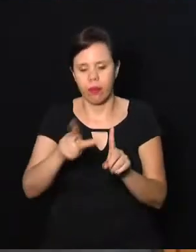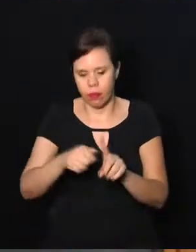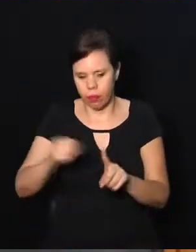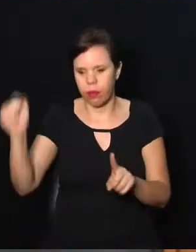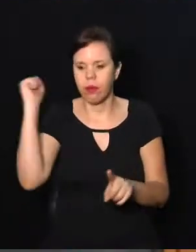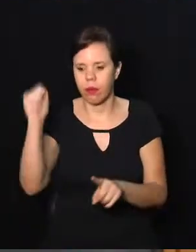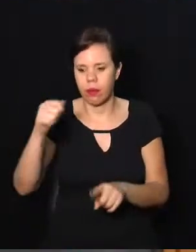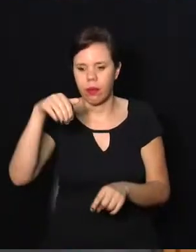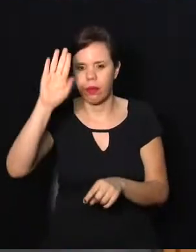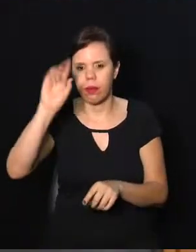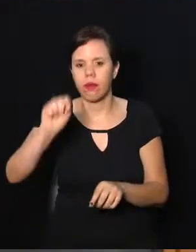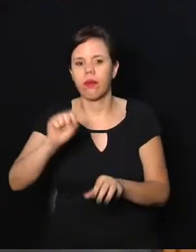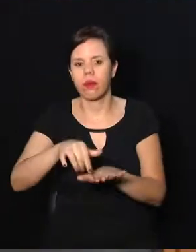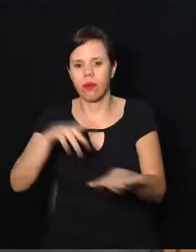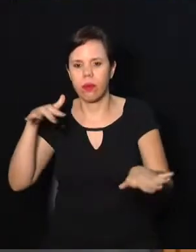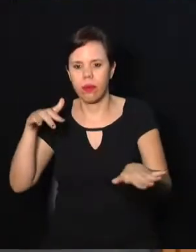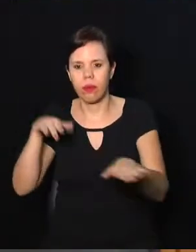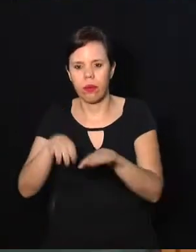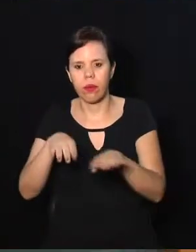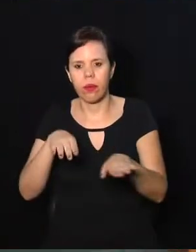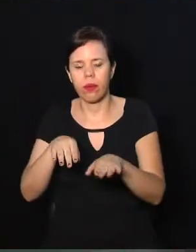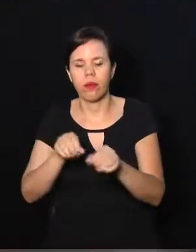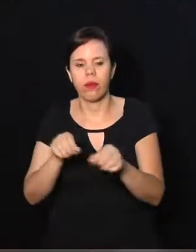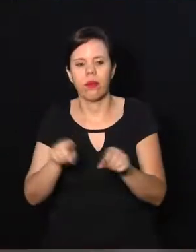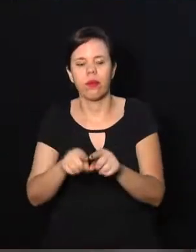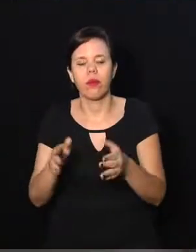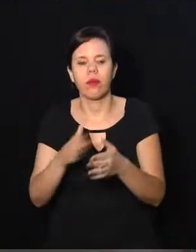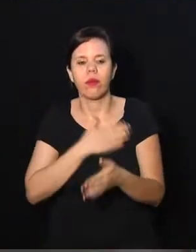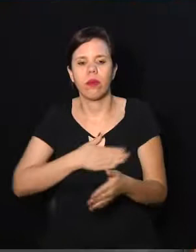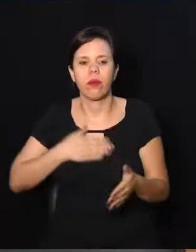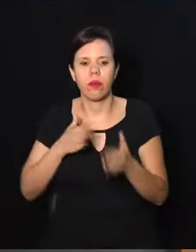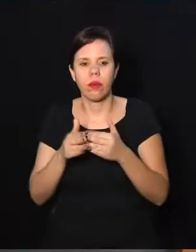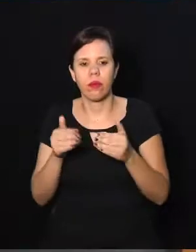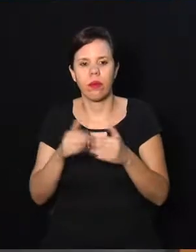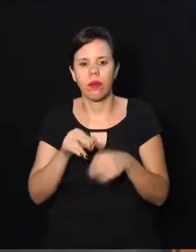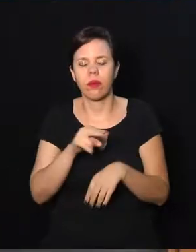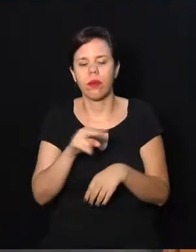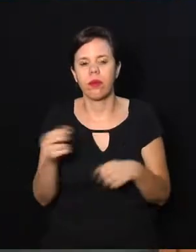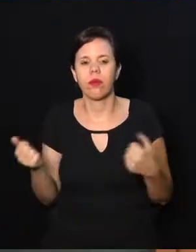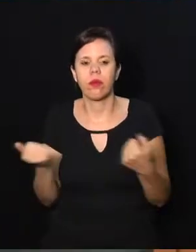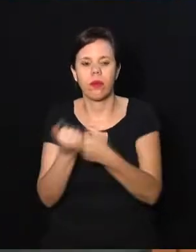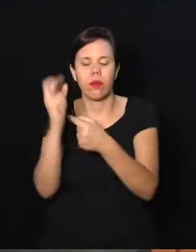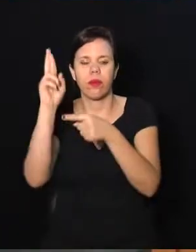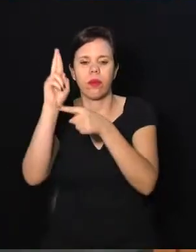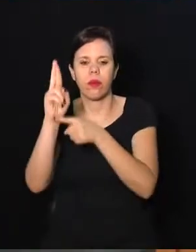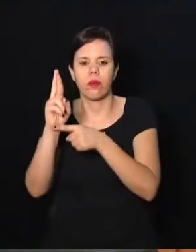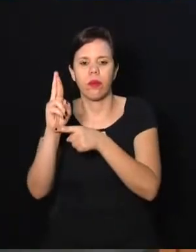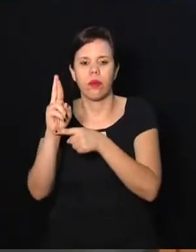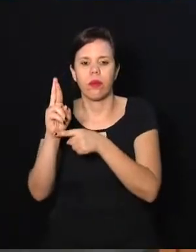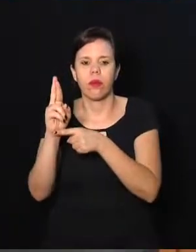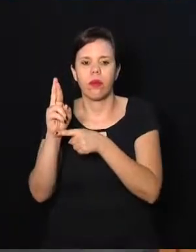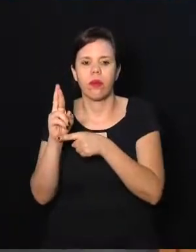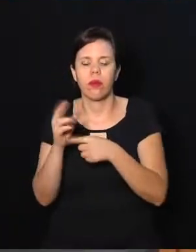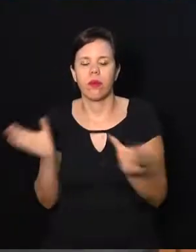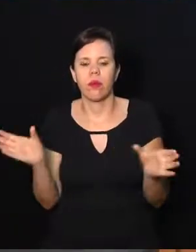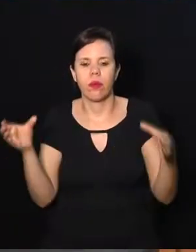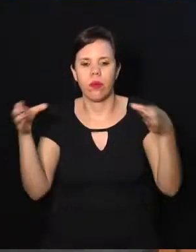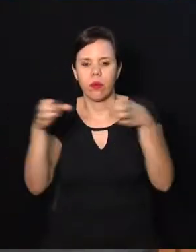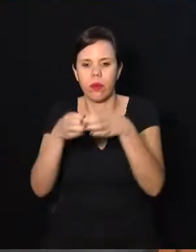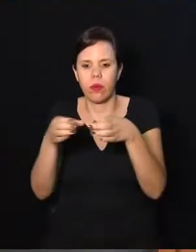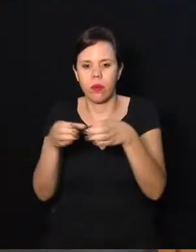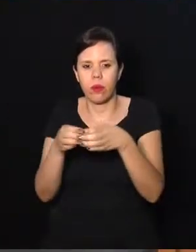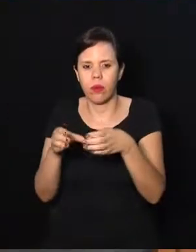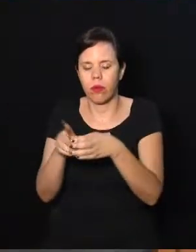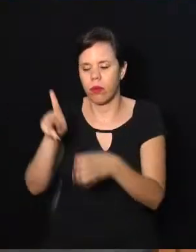trânsito. Então eu gostaria de pedir, em nome da Pastoral Familiar, que a gente se unisse cada